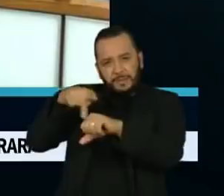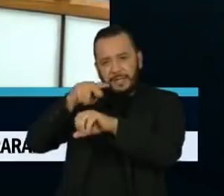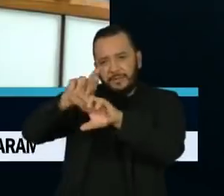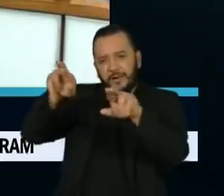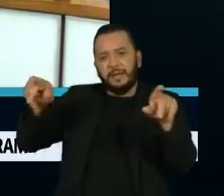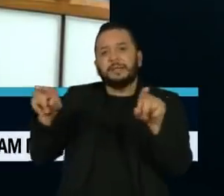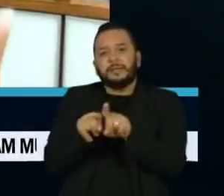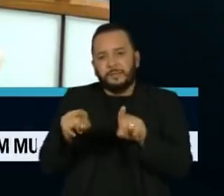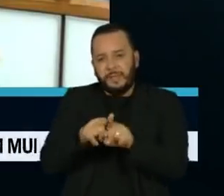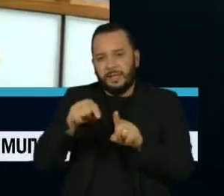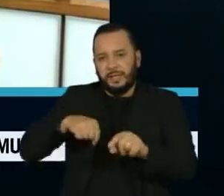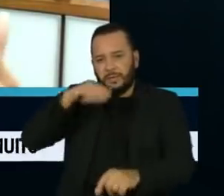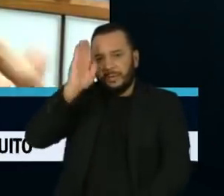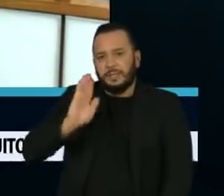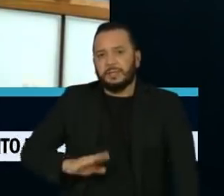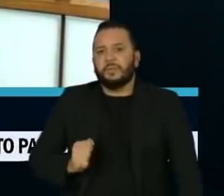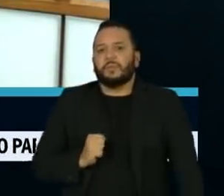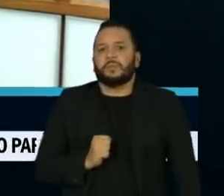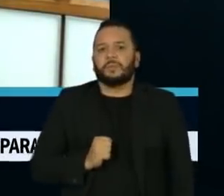o Brasil